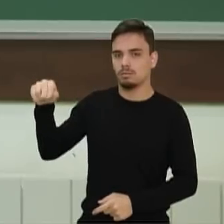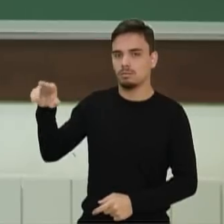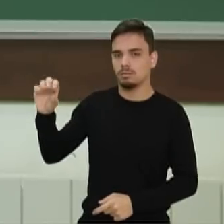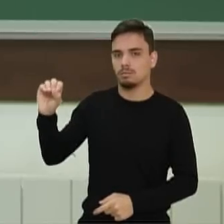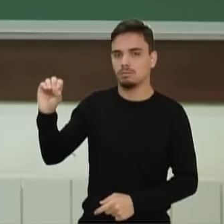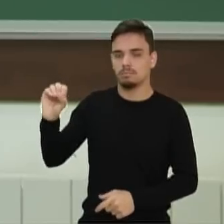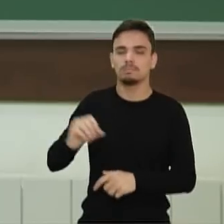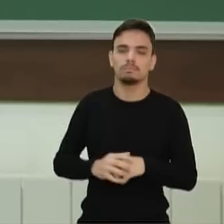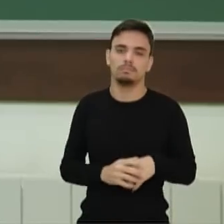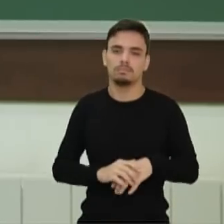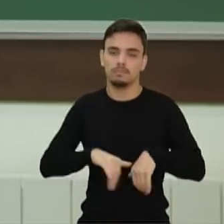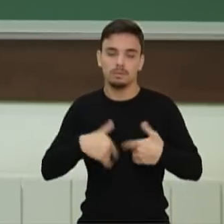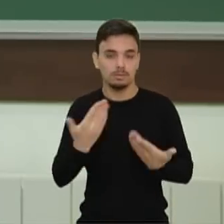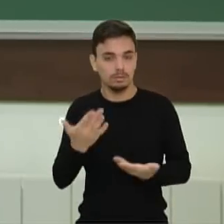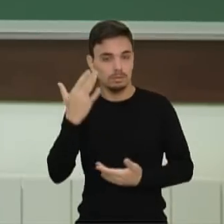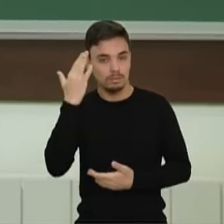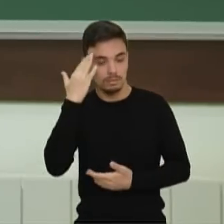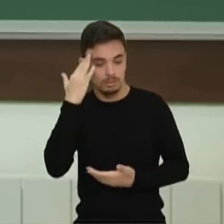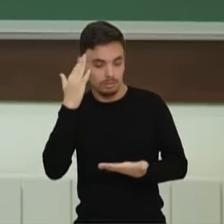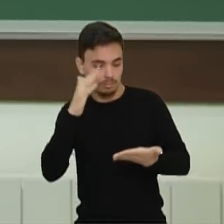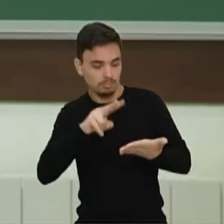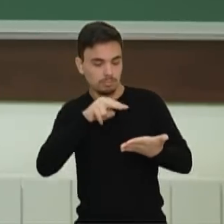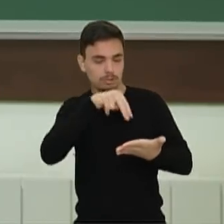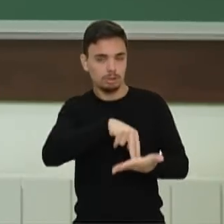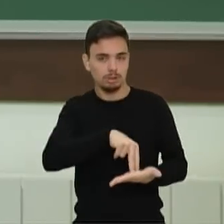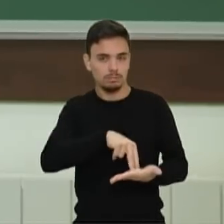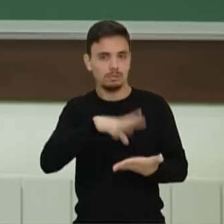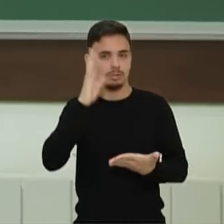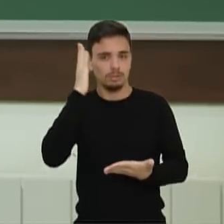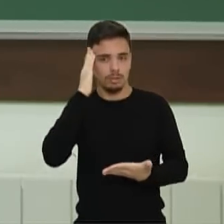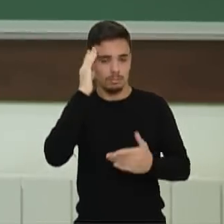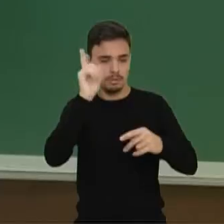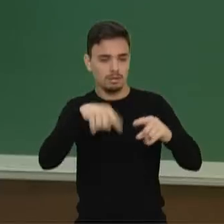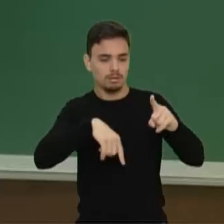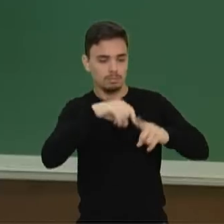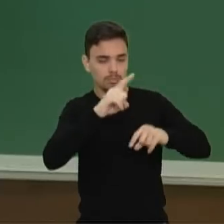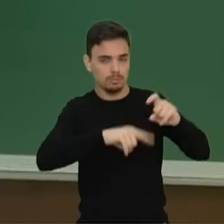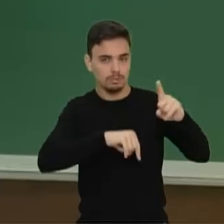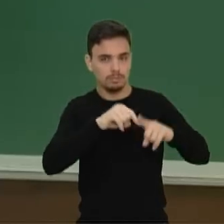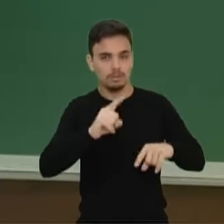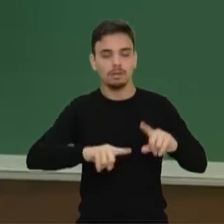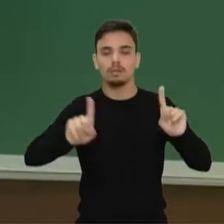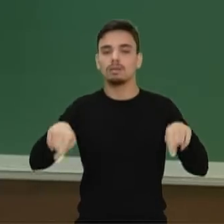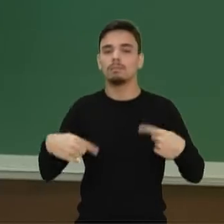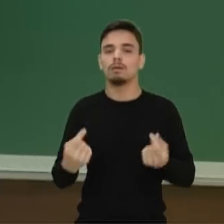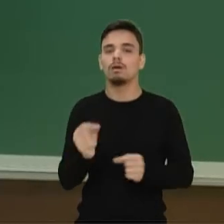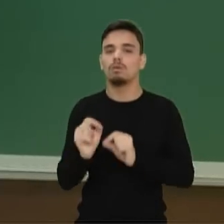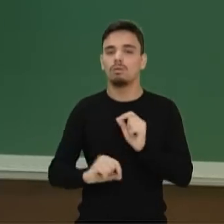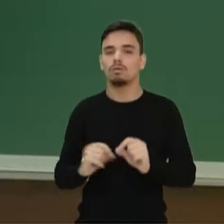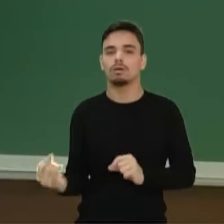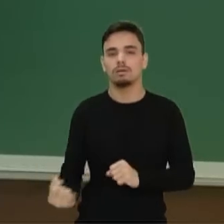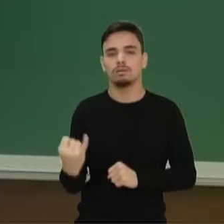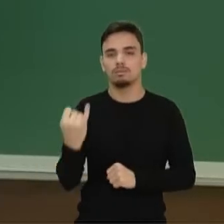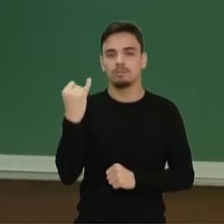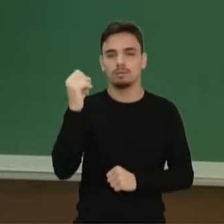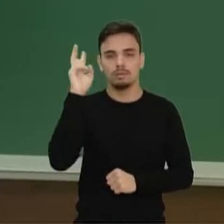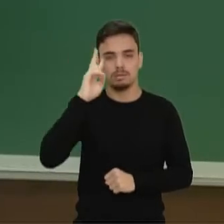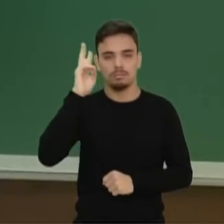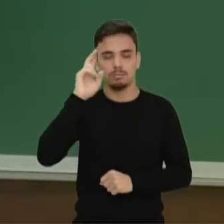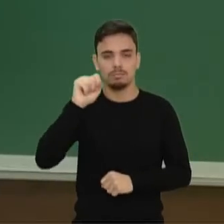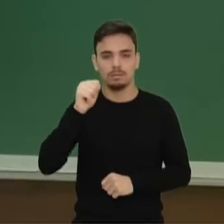eu saberia que é o meu objeto. E muito importante lembrá-los que tem que ser o verbo